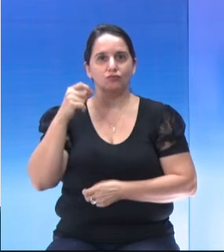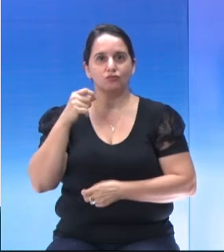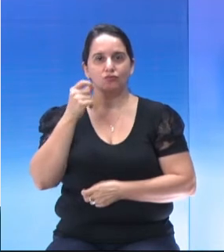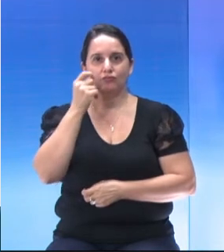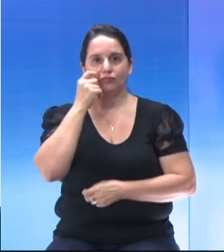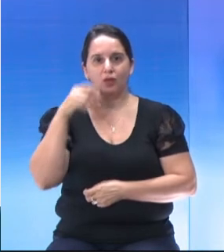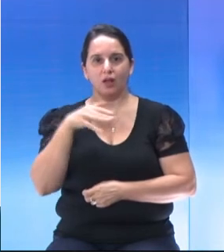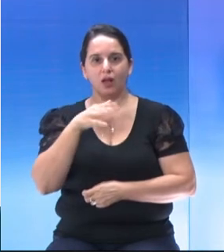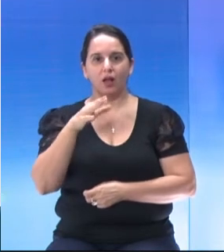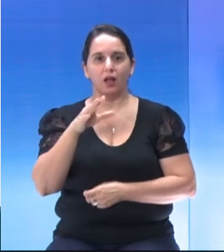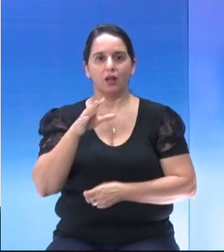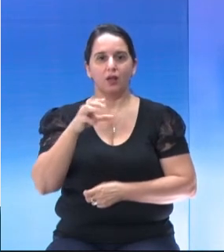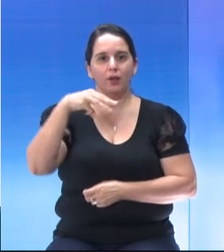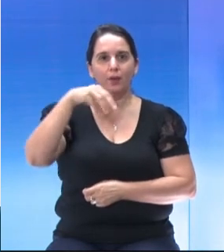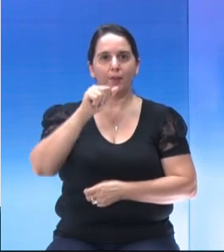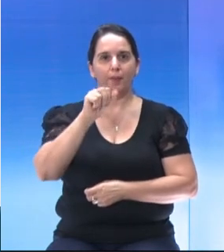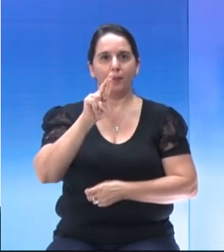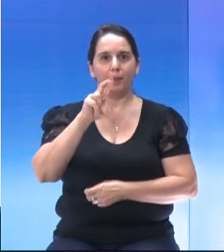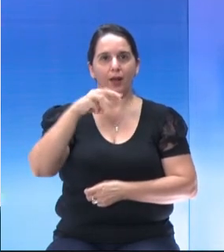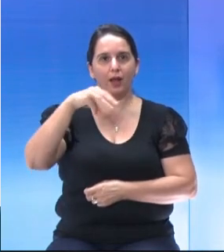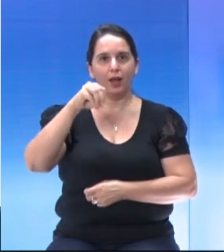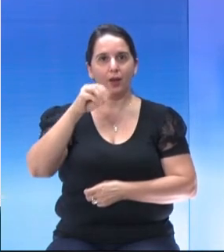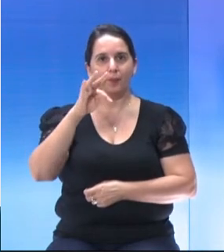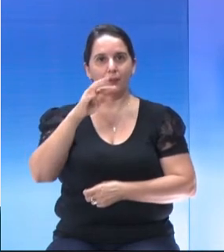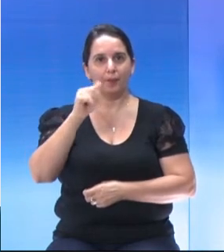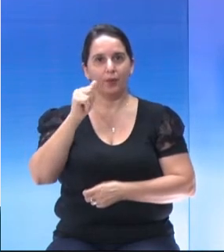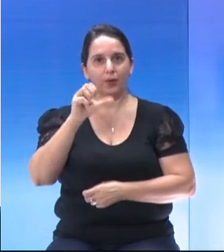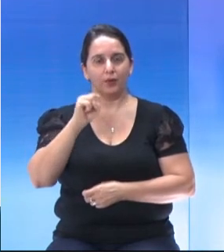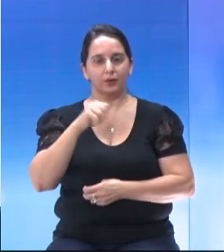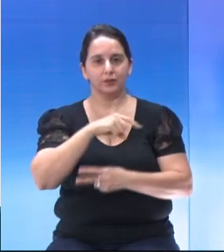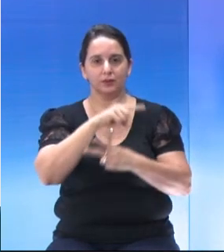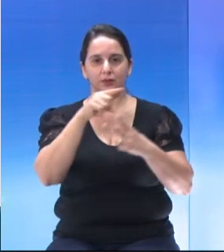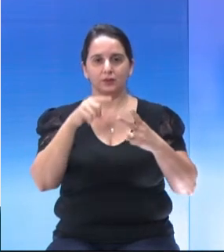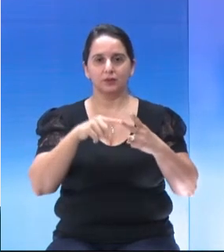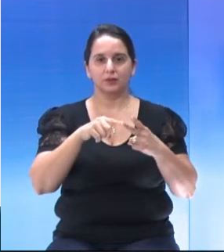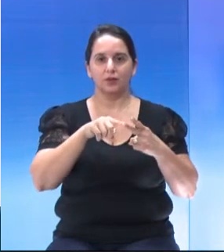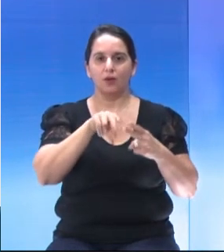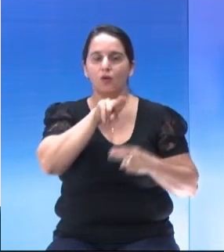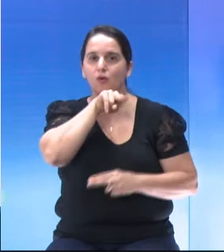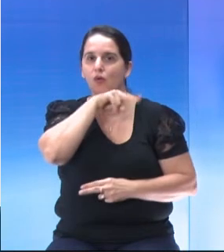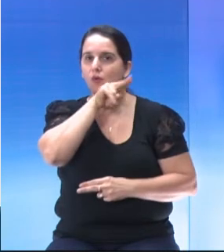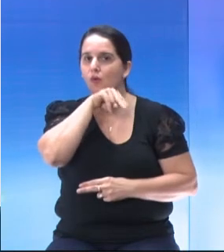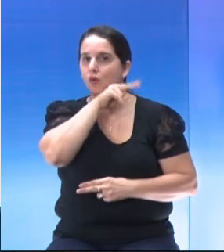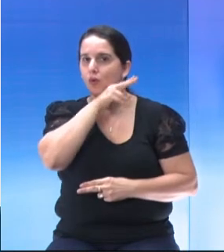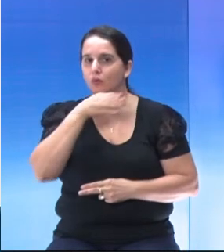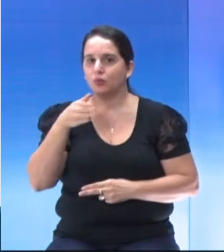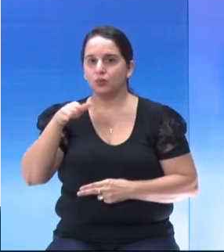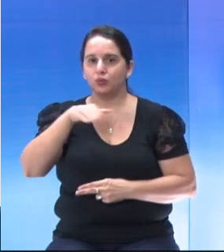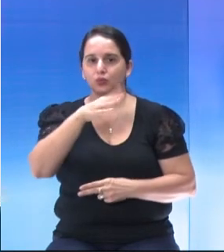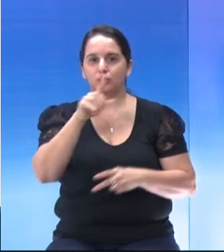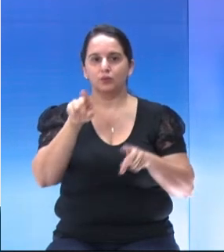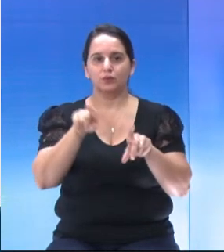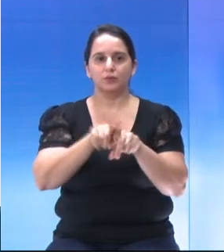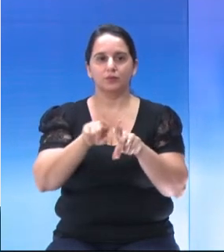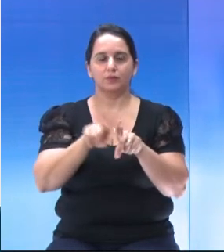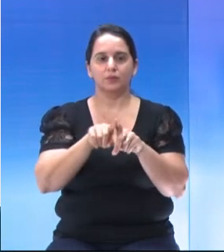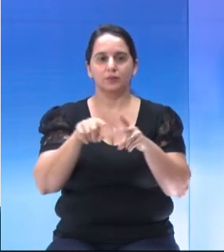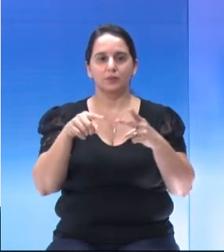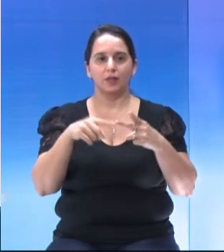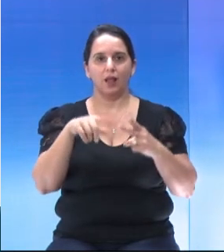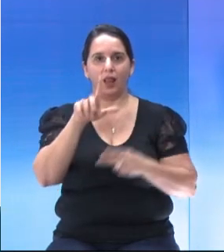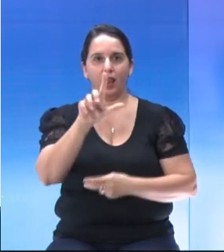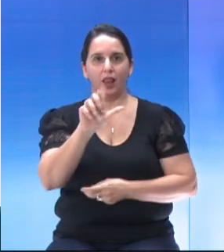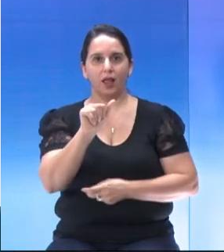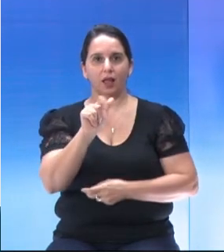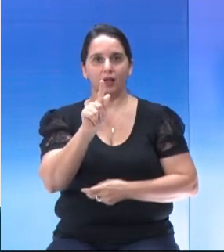cangurus e marmotas, répteis como cobras e lagartos, tá? Você vai ver aí nesse deserto